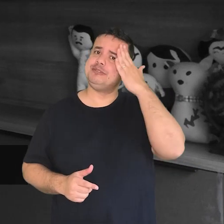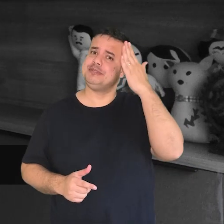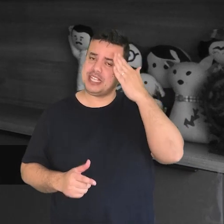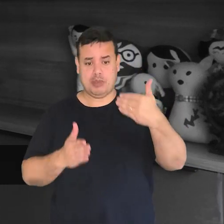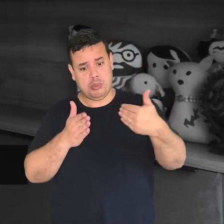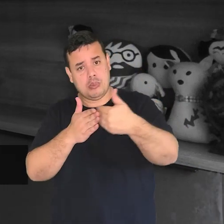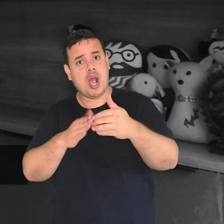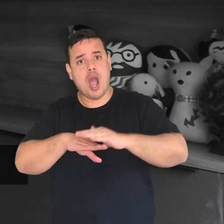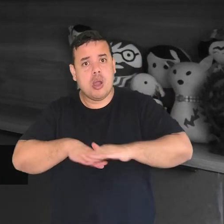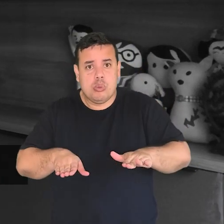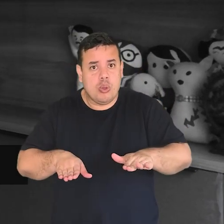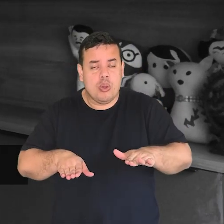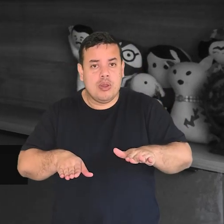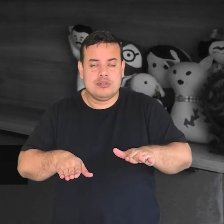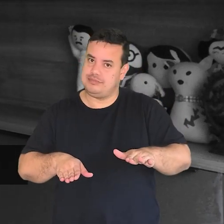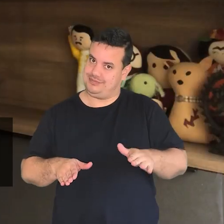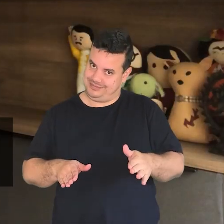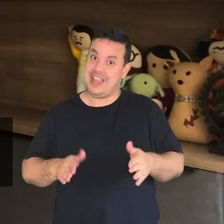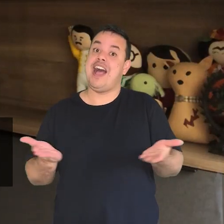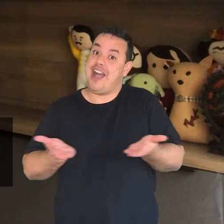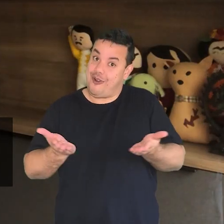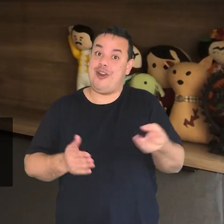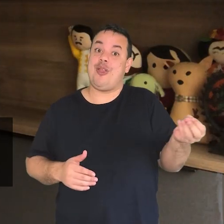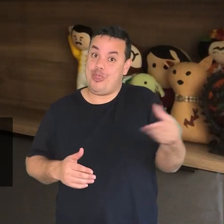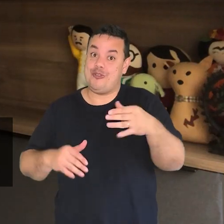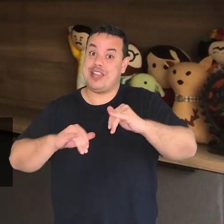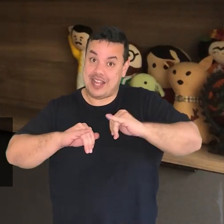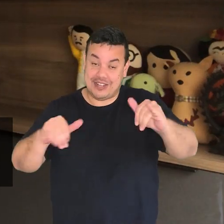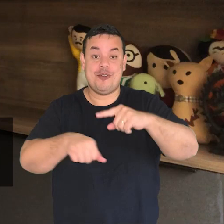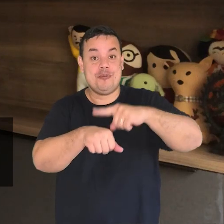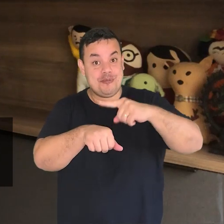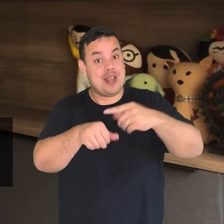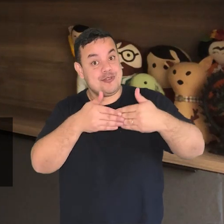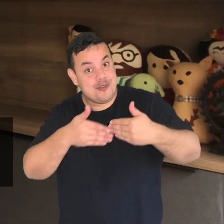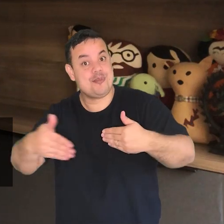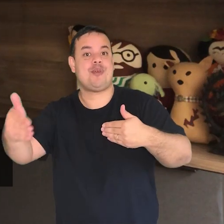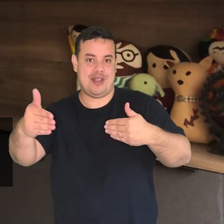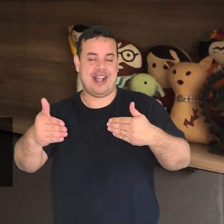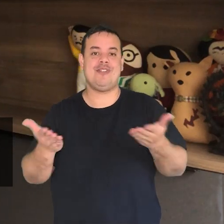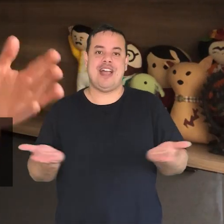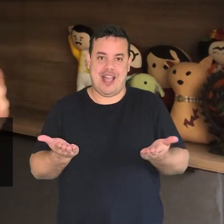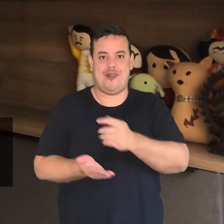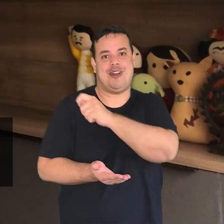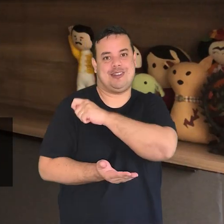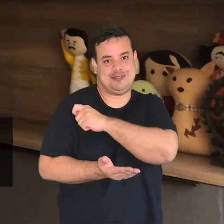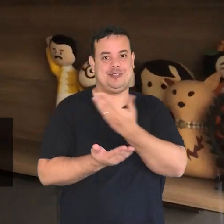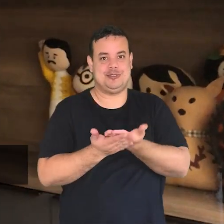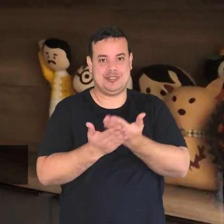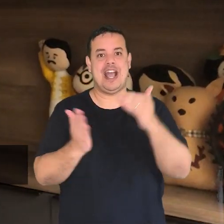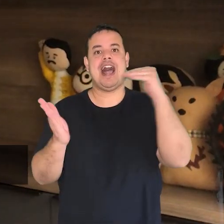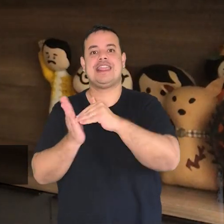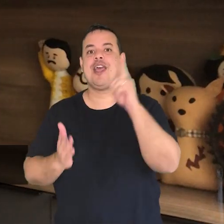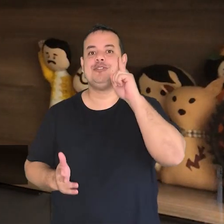mas o prazo não se encerrou, não? Então, essa é a novidade, o prazo foi prorrogado. Agora, os estudantes